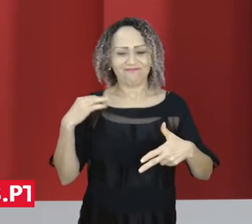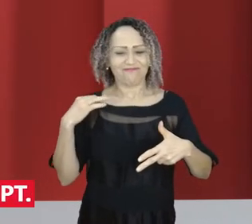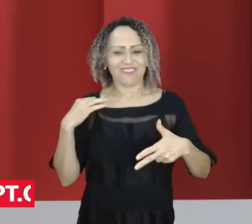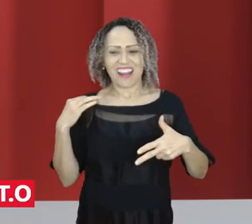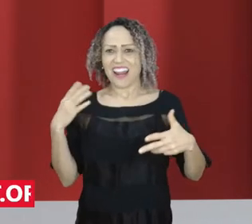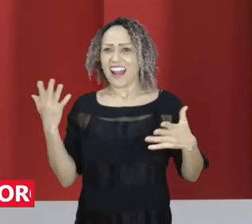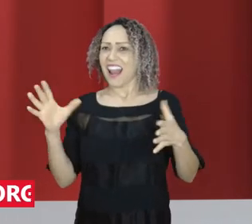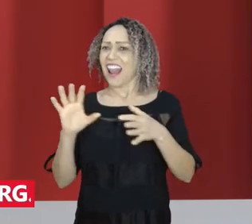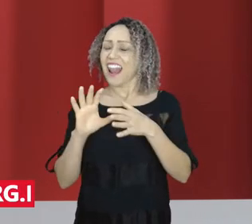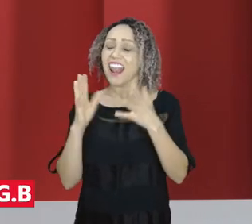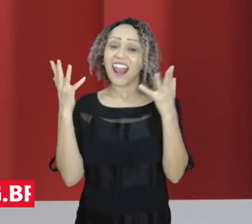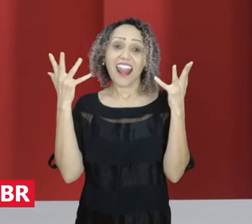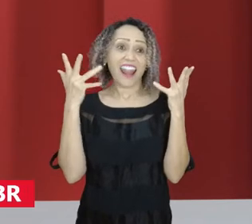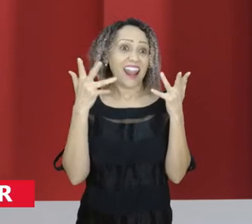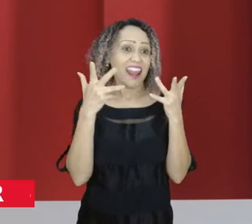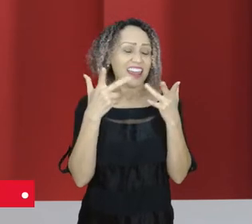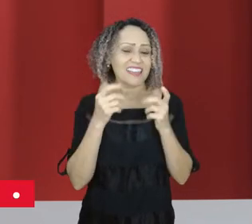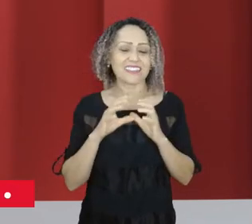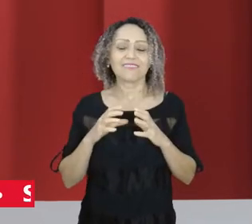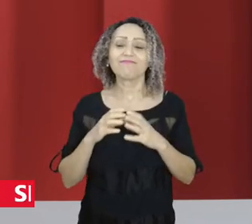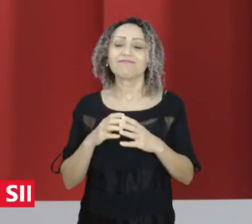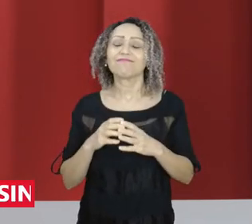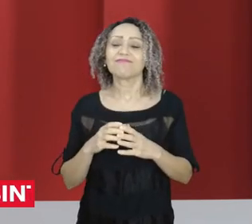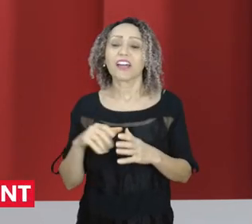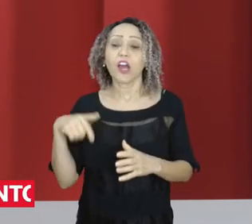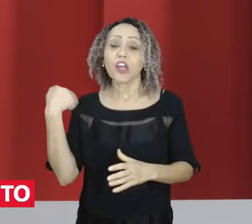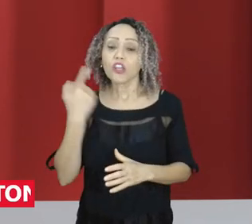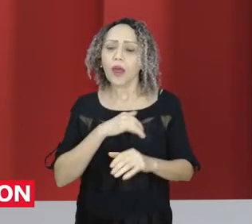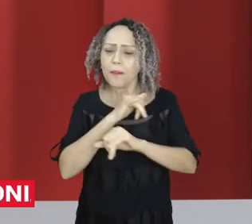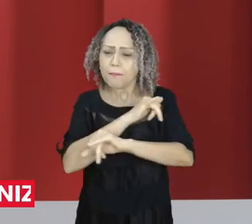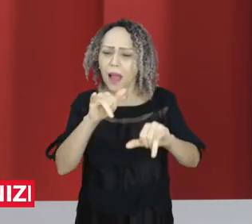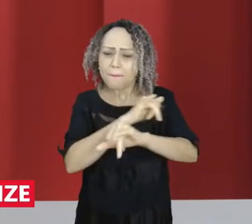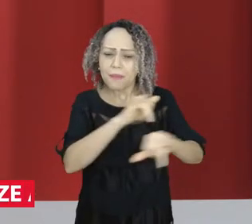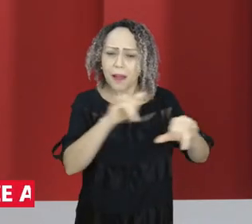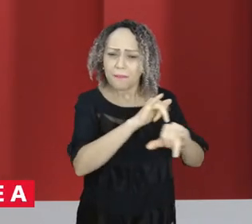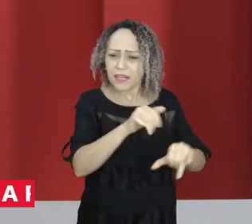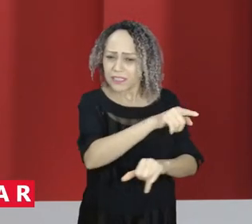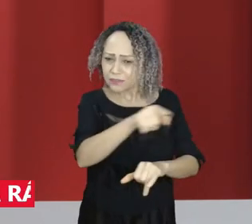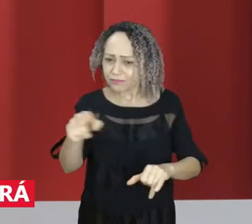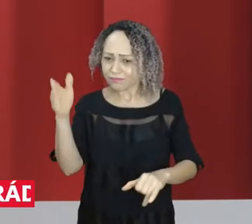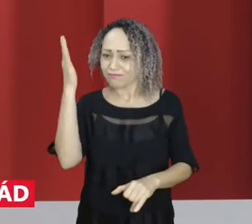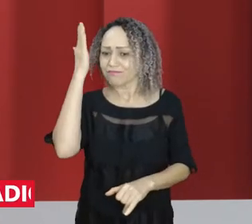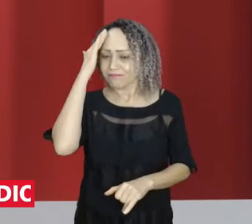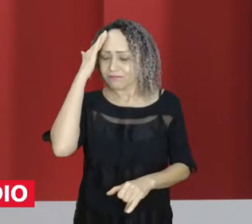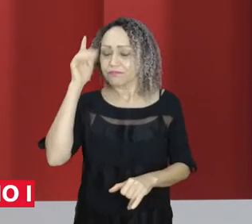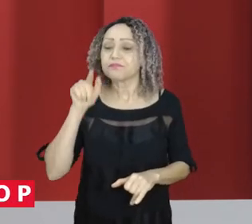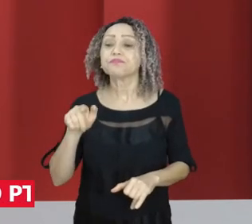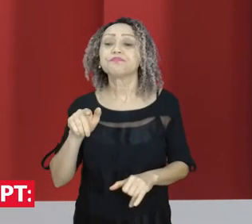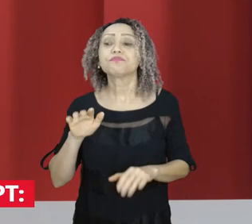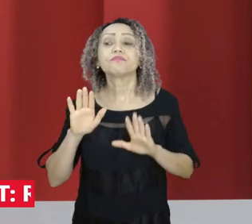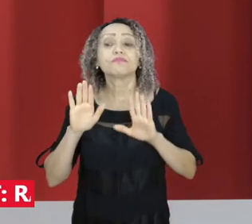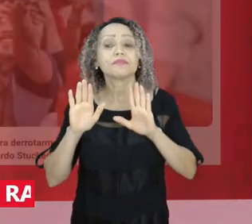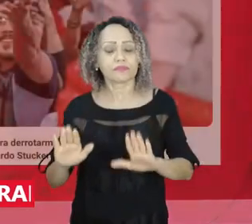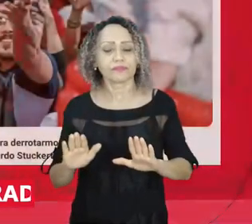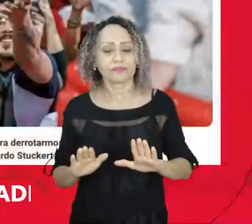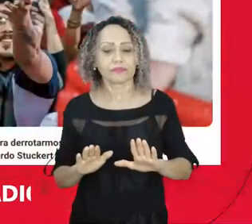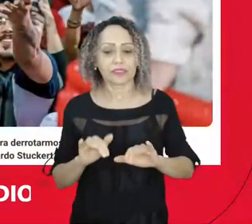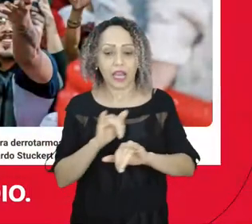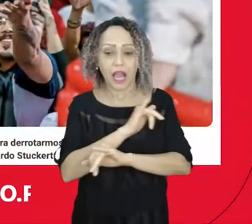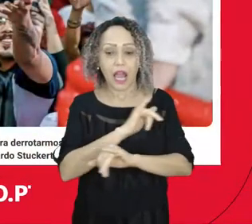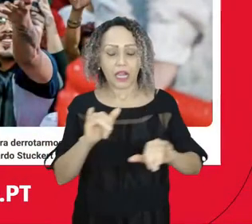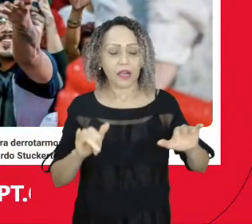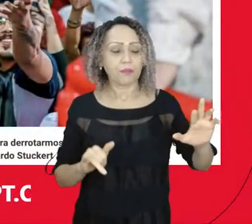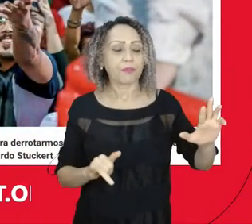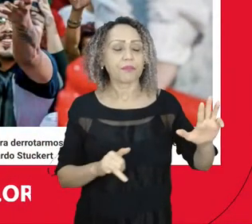maneira linda e coletiva, e a gente divulga aqui para você. E atenção, a campanha do Lula também